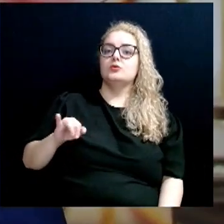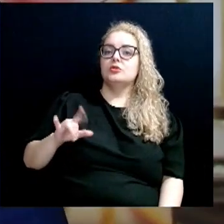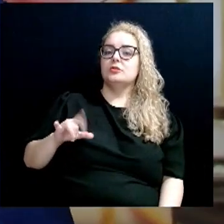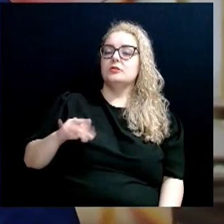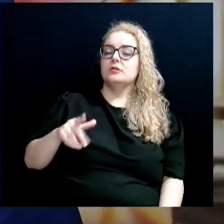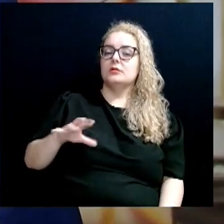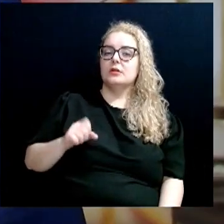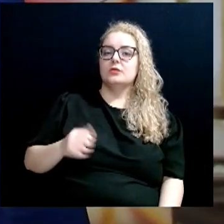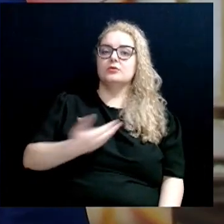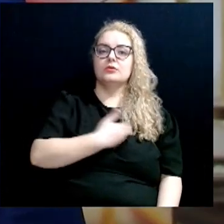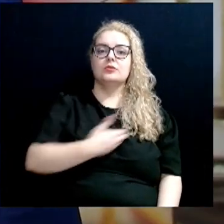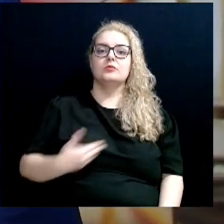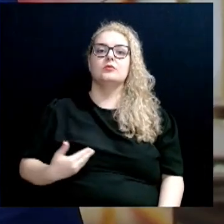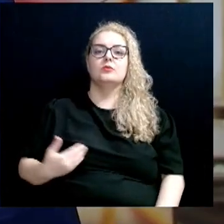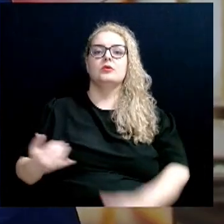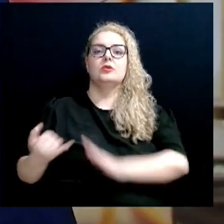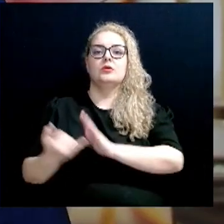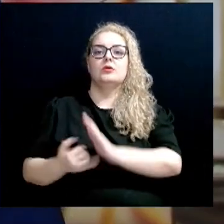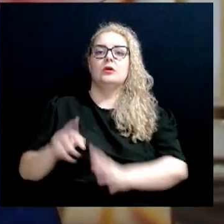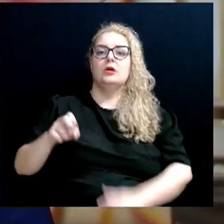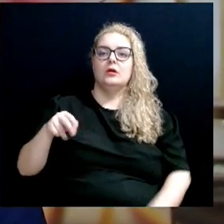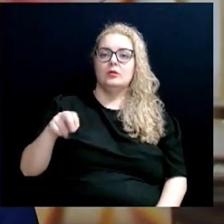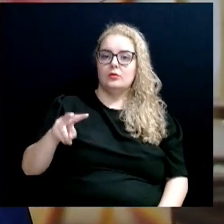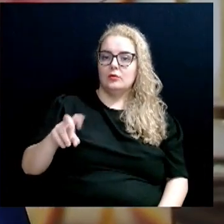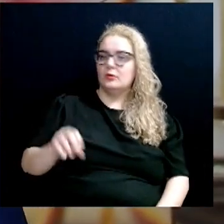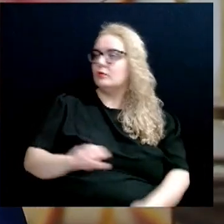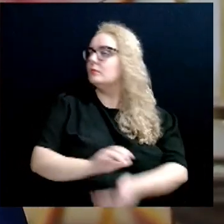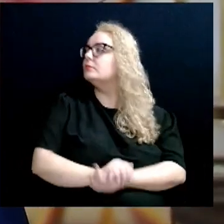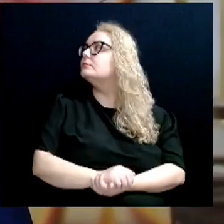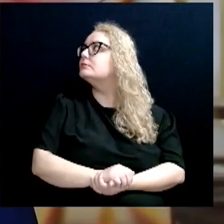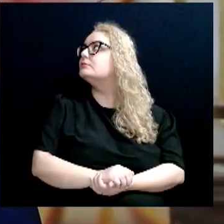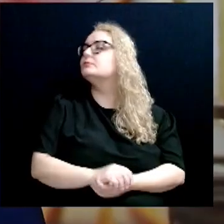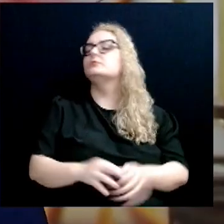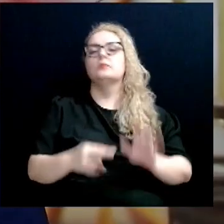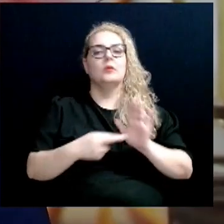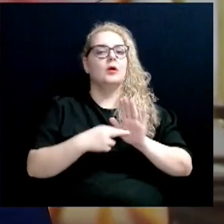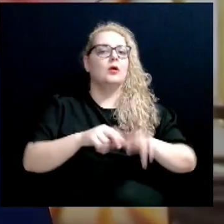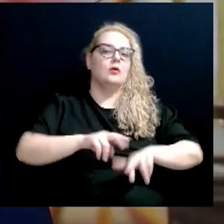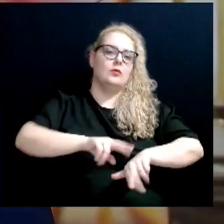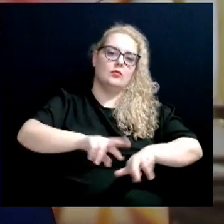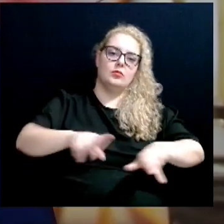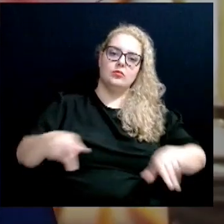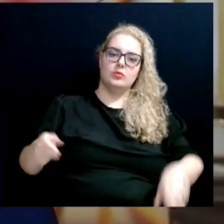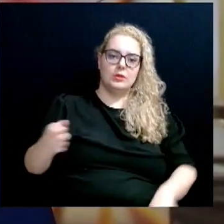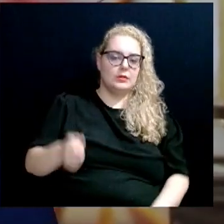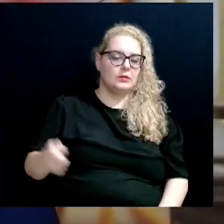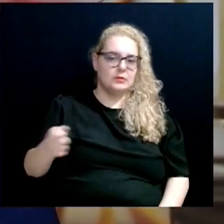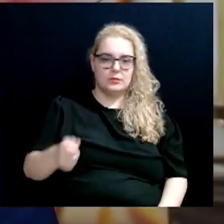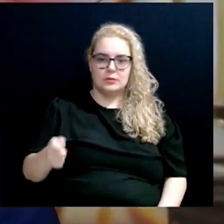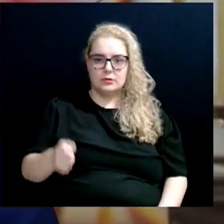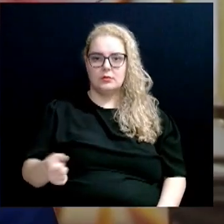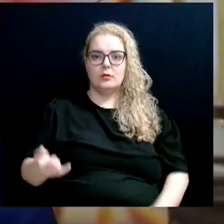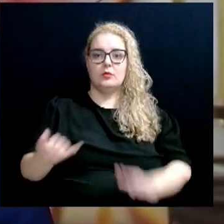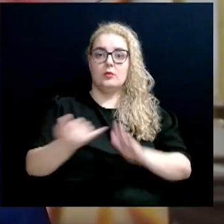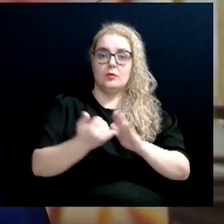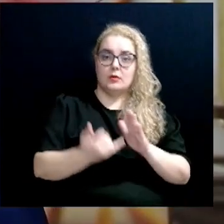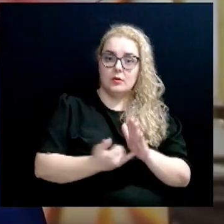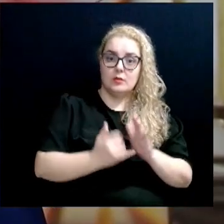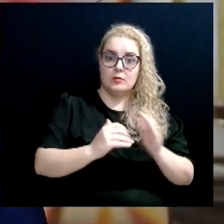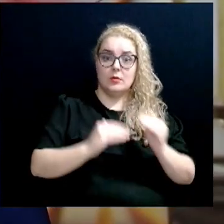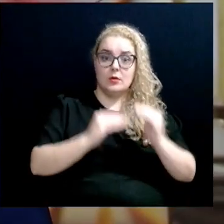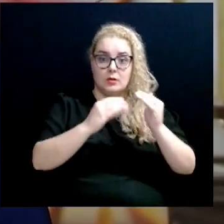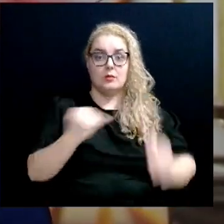Instituto Renovo tem representado diversas associações, uma instituição muito relevante na nossa cidade que